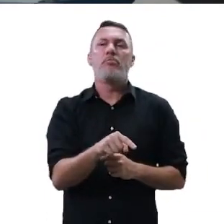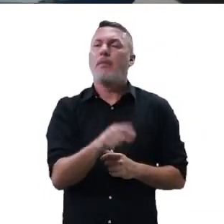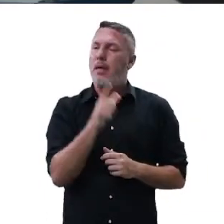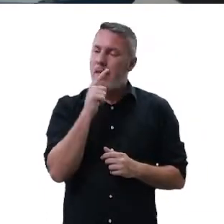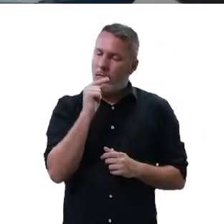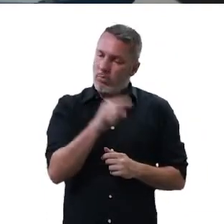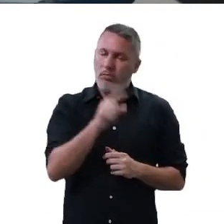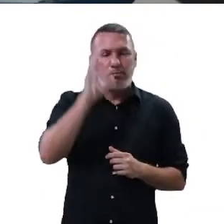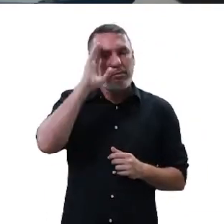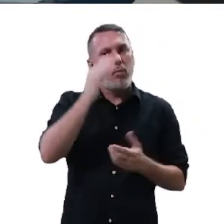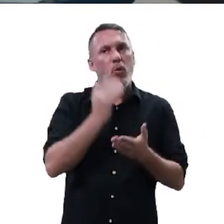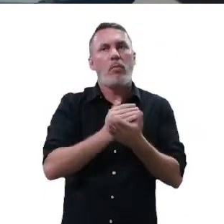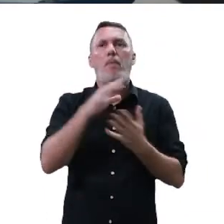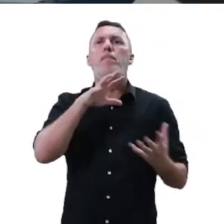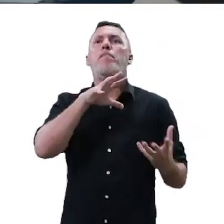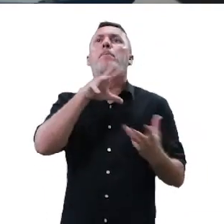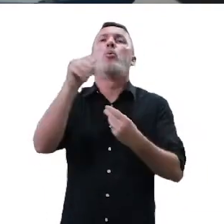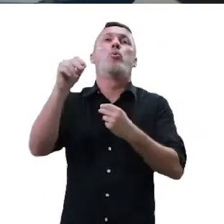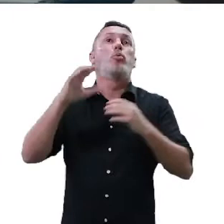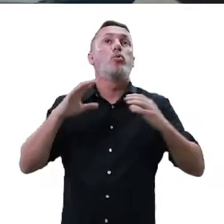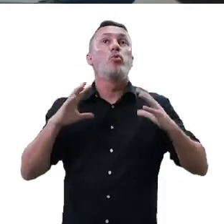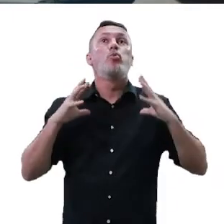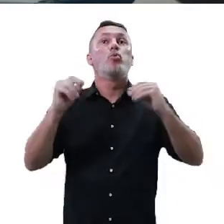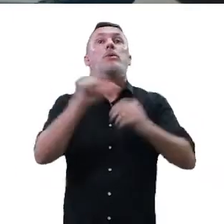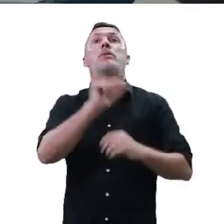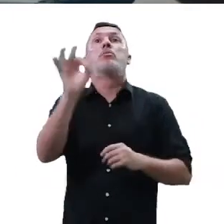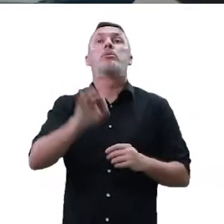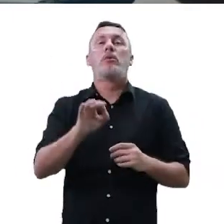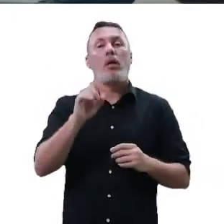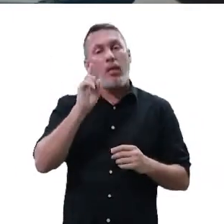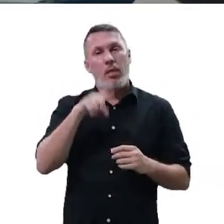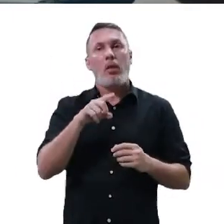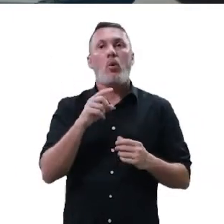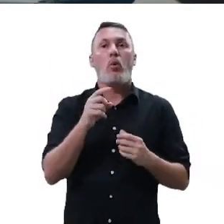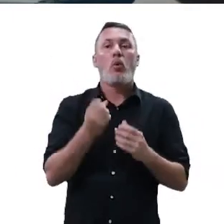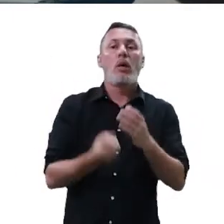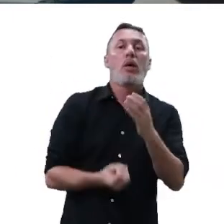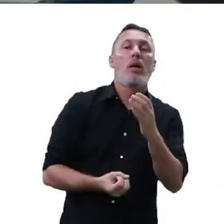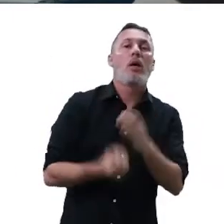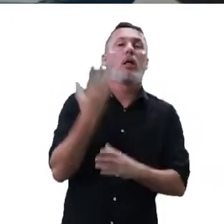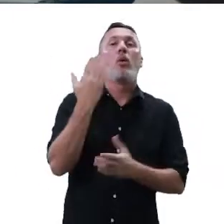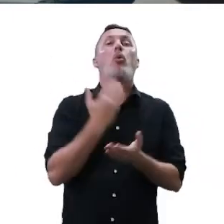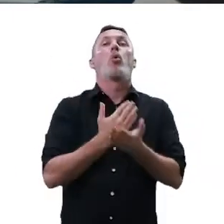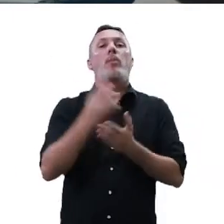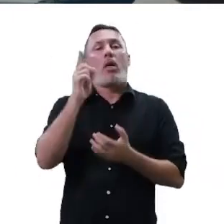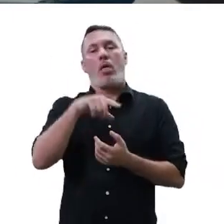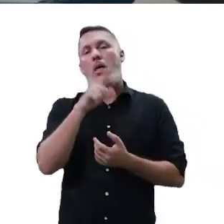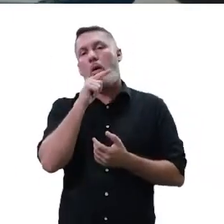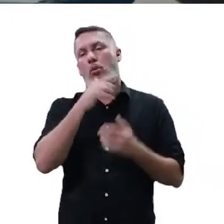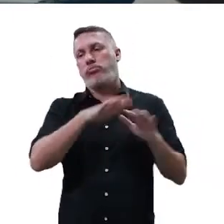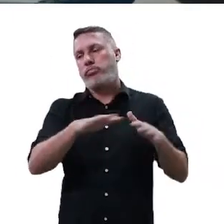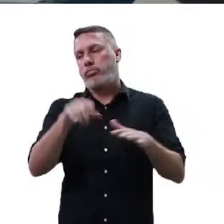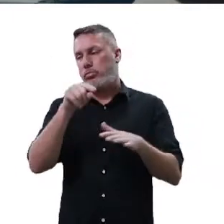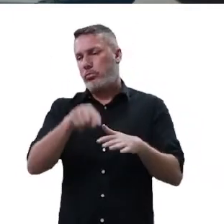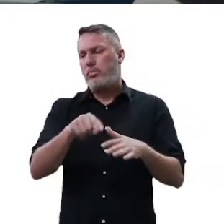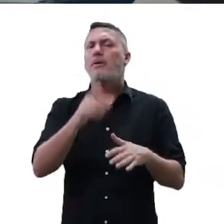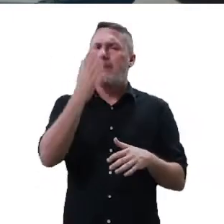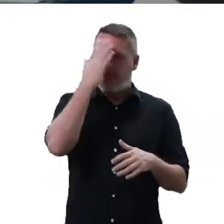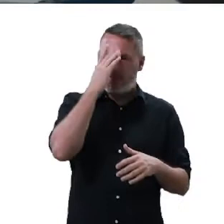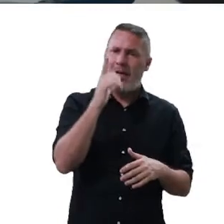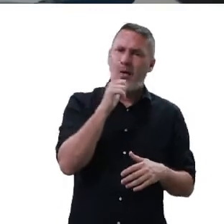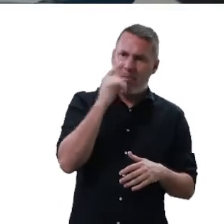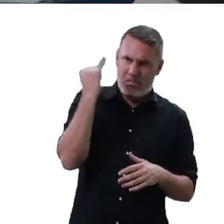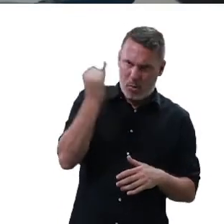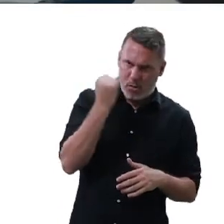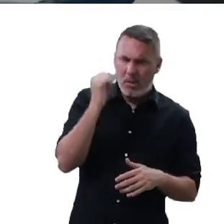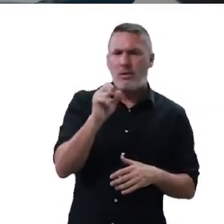da água, correto? O universo inteiro, segundo ele, foi criado a partir da água. A gente